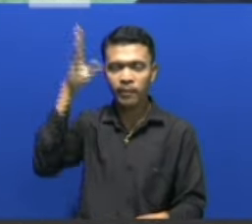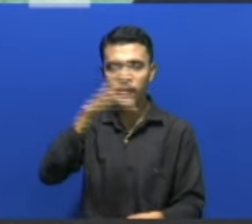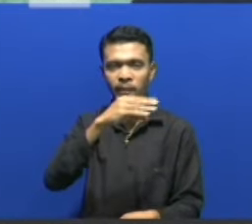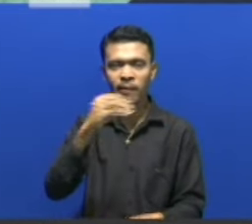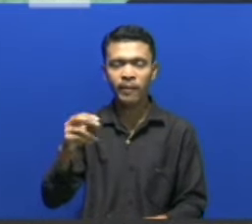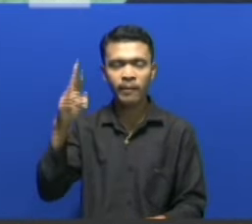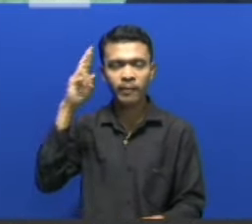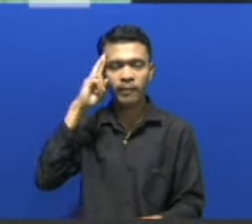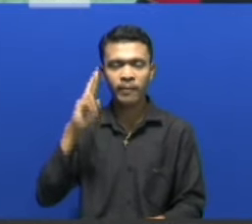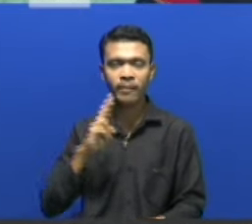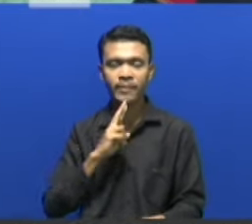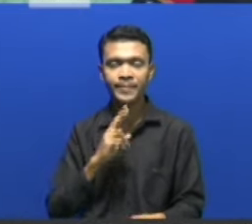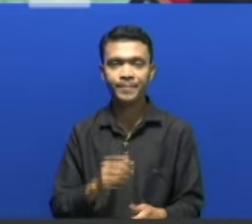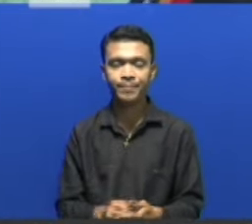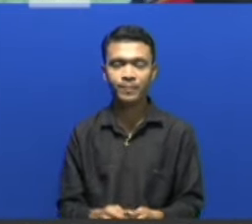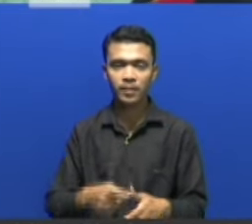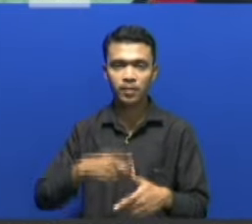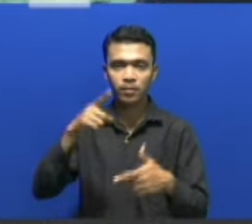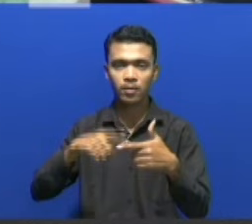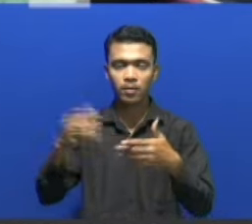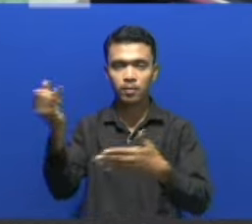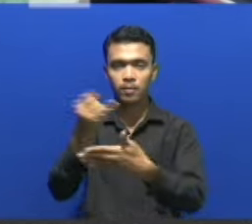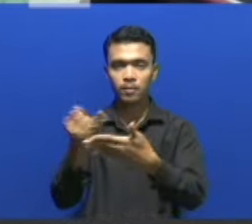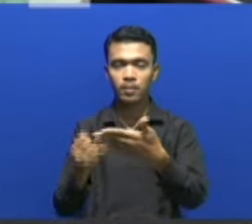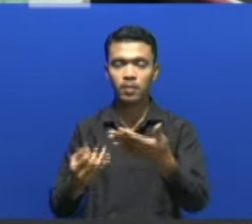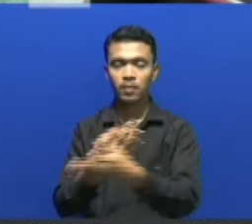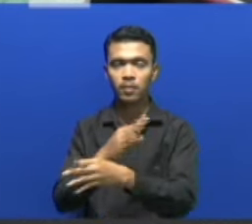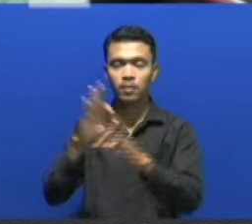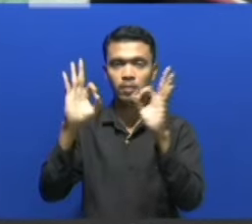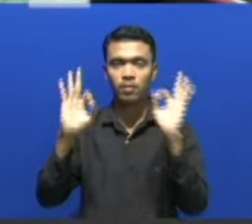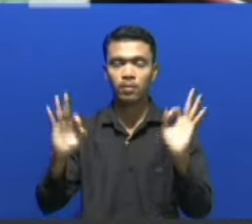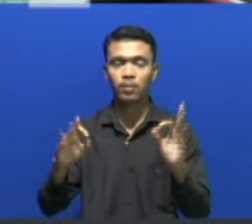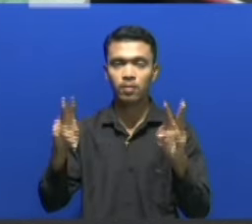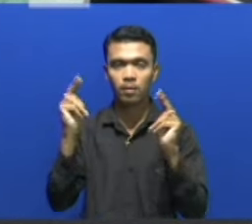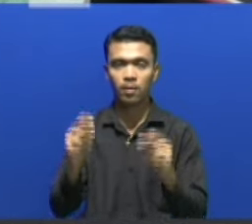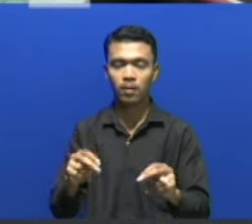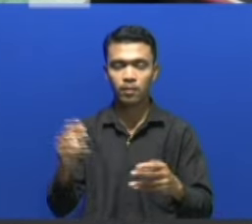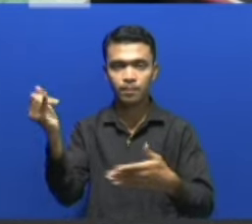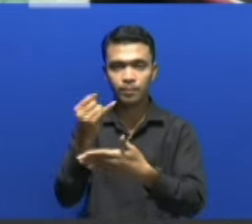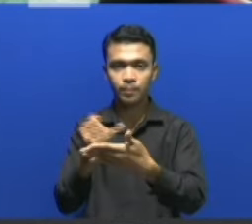kon parpar pinta hotona ni mai fal dia kata agora tenggi pinta tang sanane ne oimba